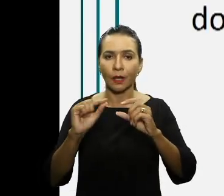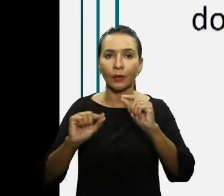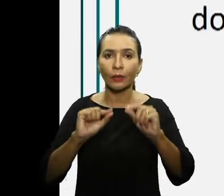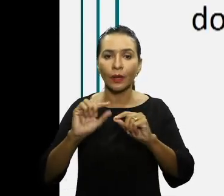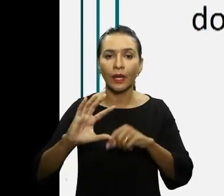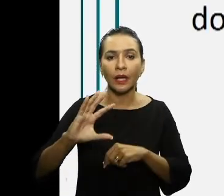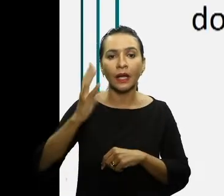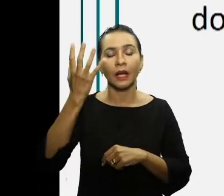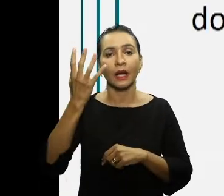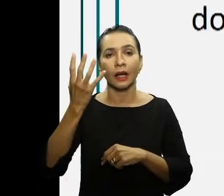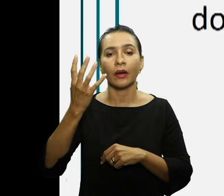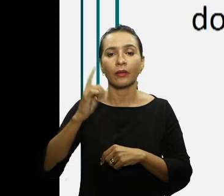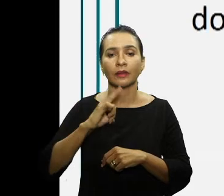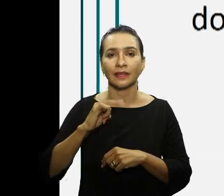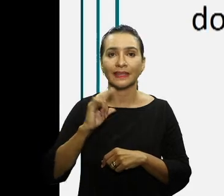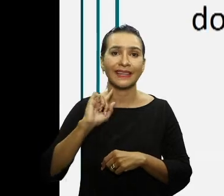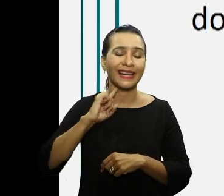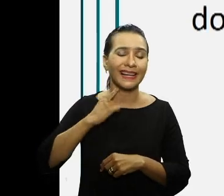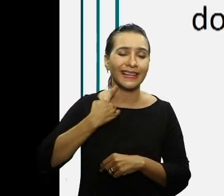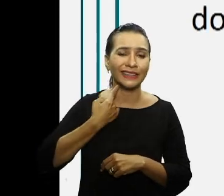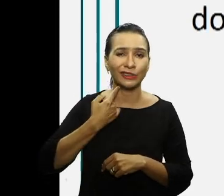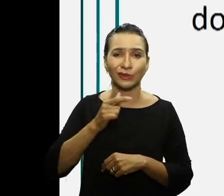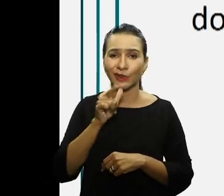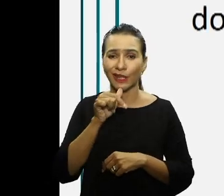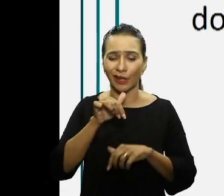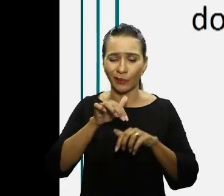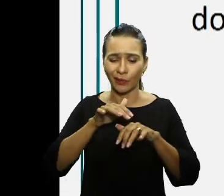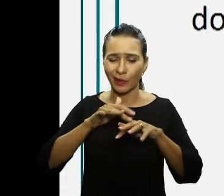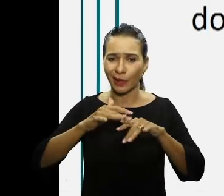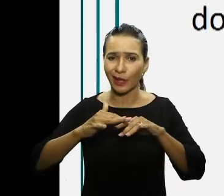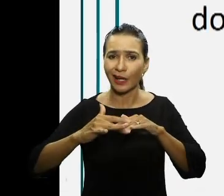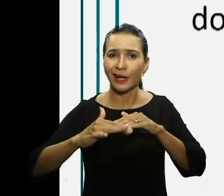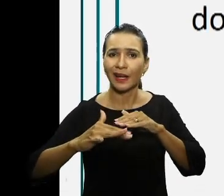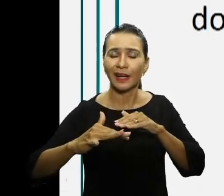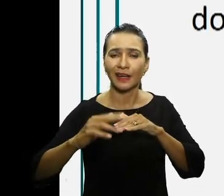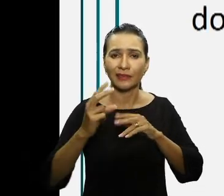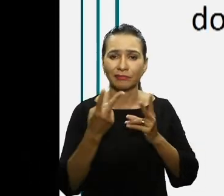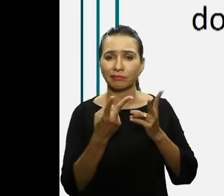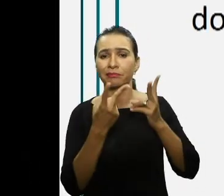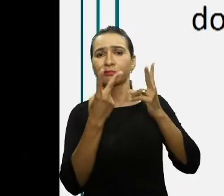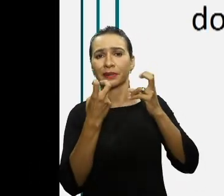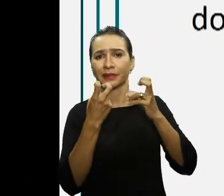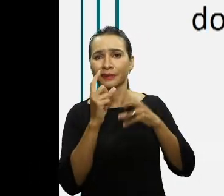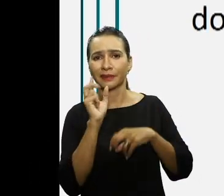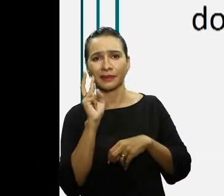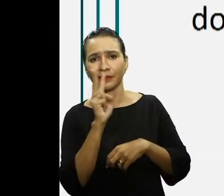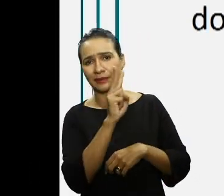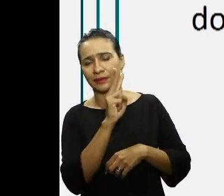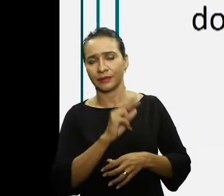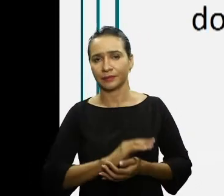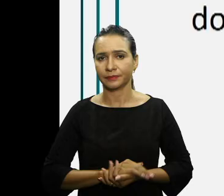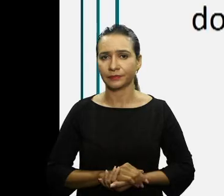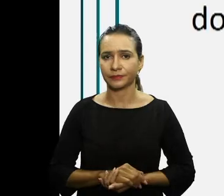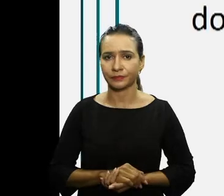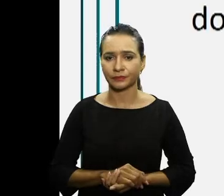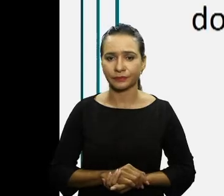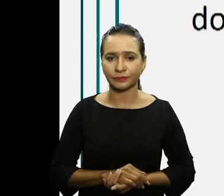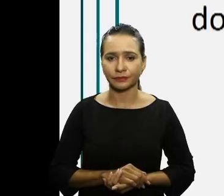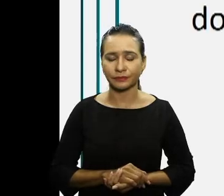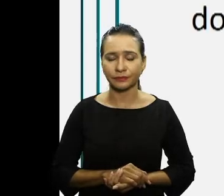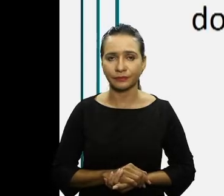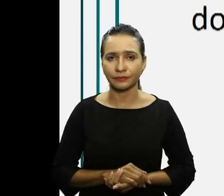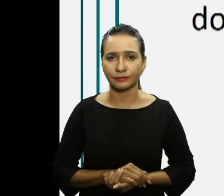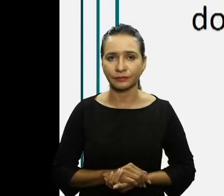resíduos sólidos boiando, né, nessa água. A gente vê ao lado direito da imagem